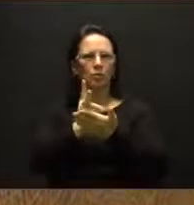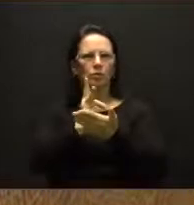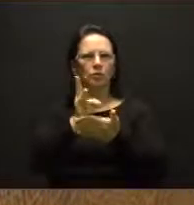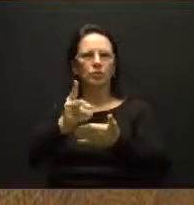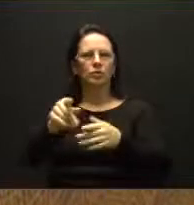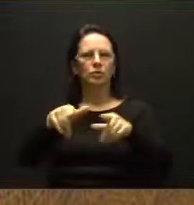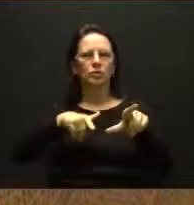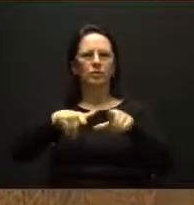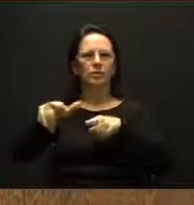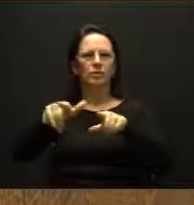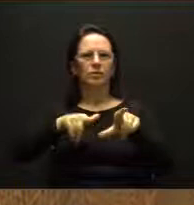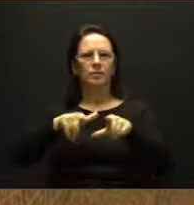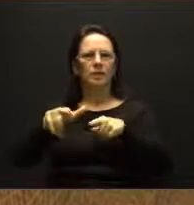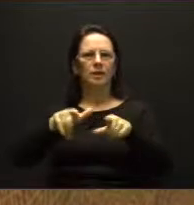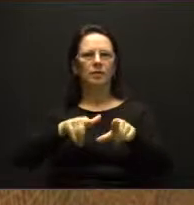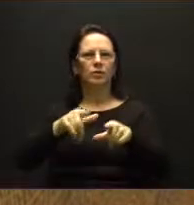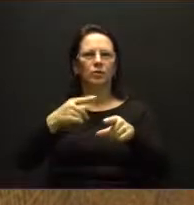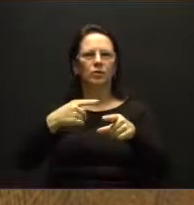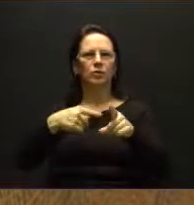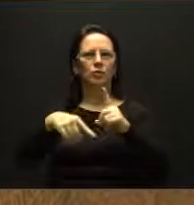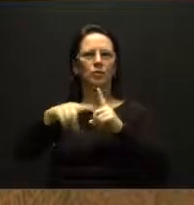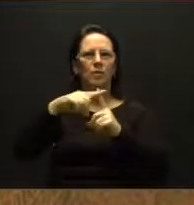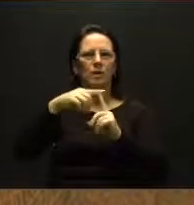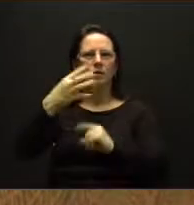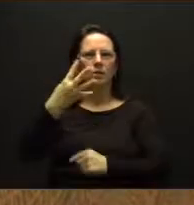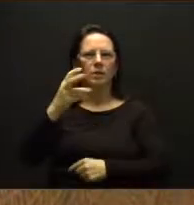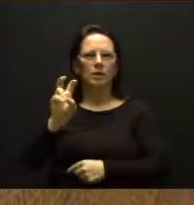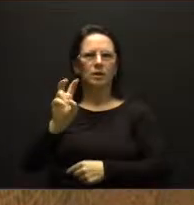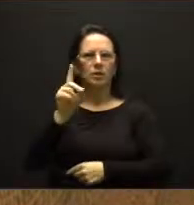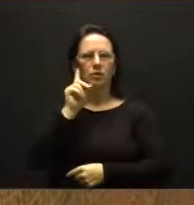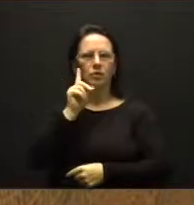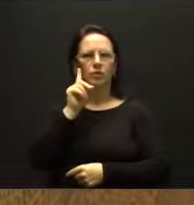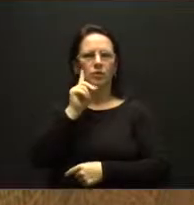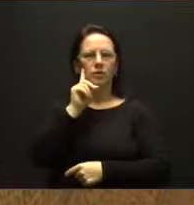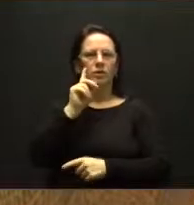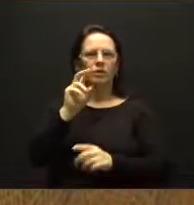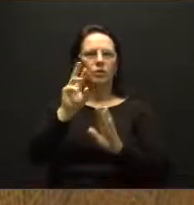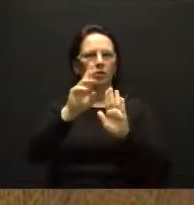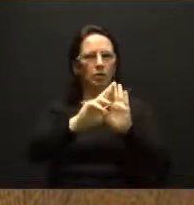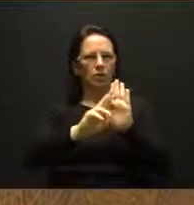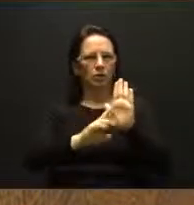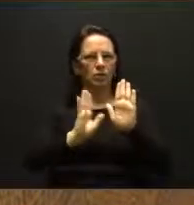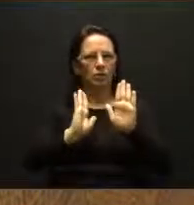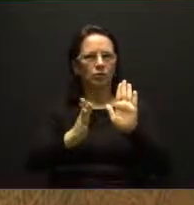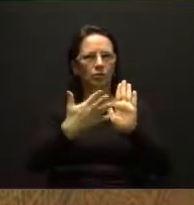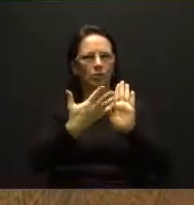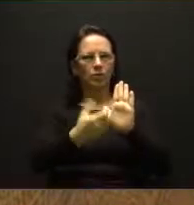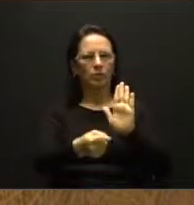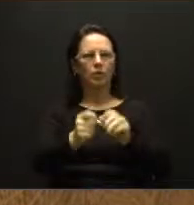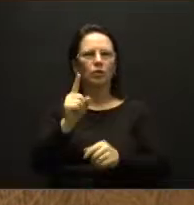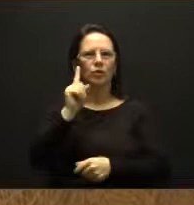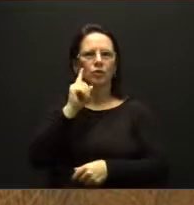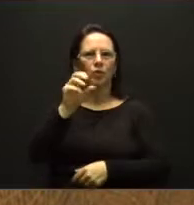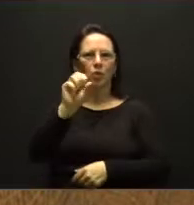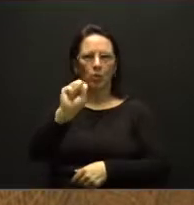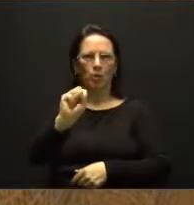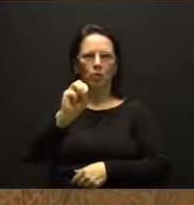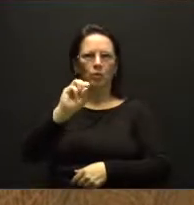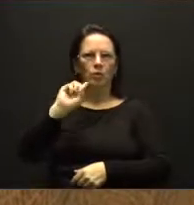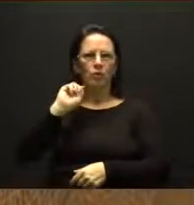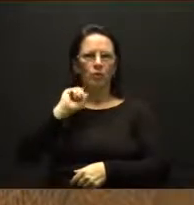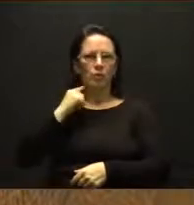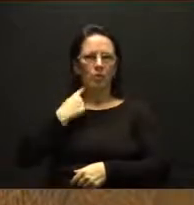da comissão por mais 45 dias sendo requerimento aprovado no dia 8 de maio do corrente ano